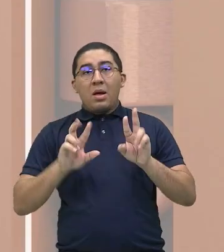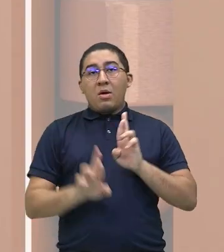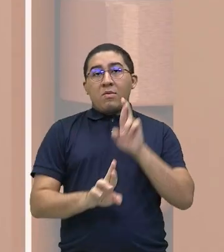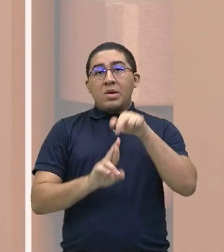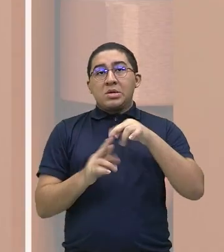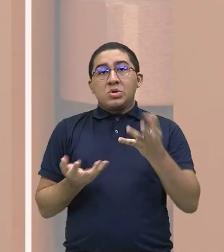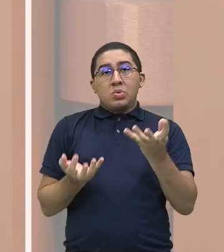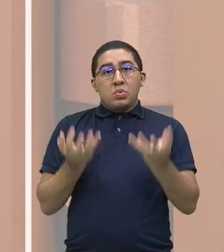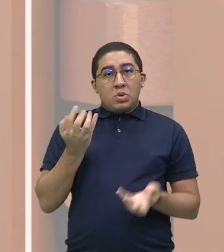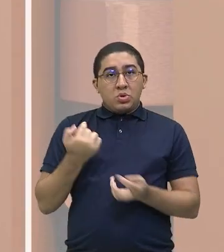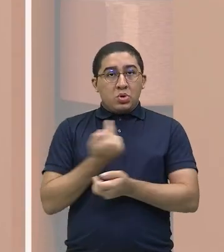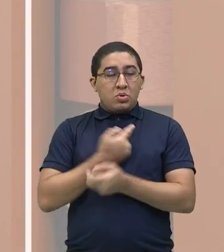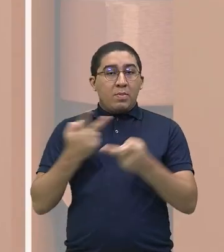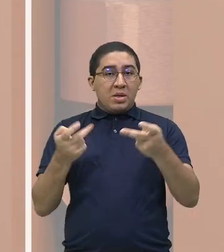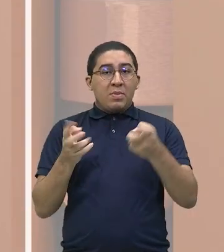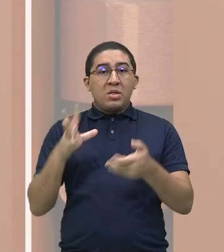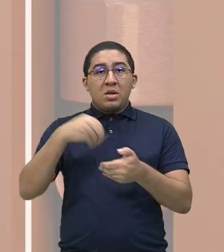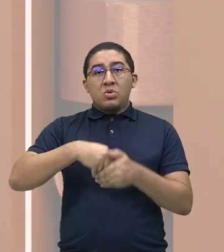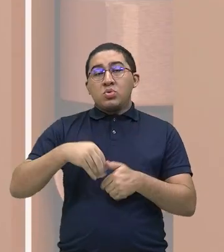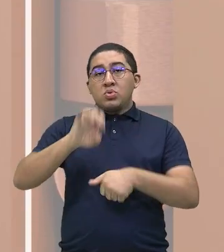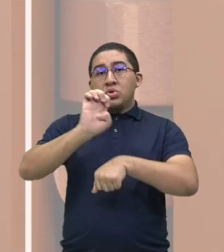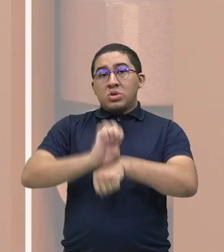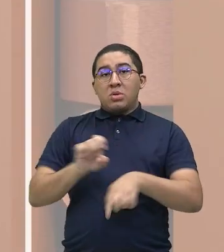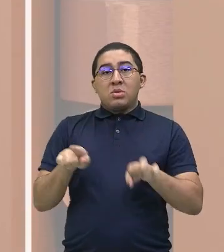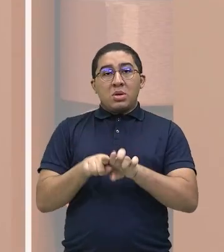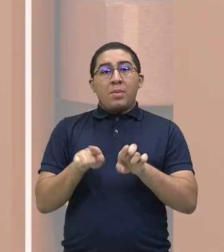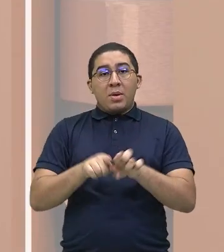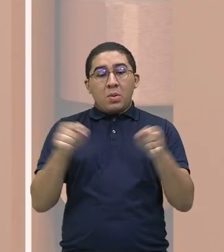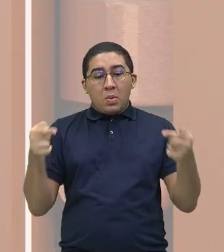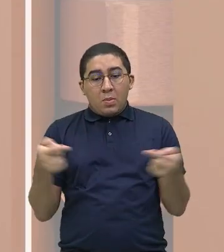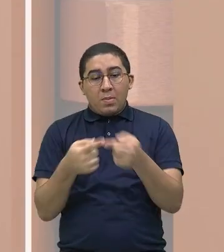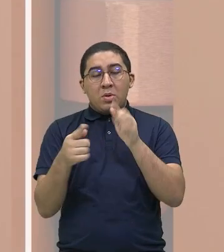gente observa dentro dos estados, né, que vão compor